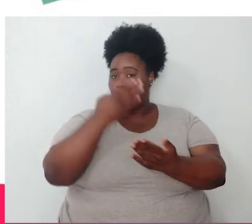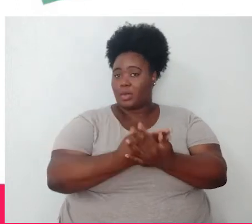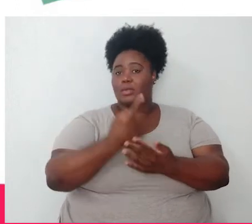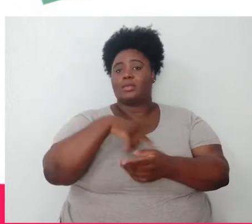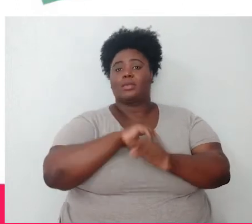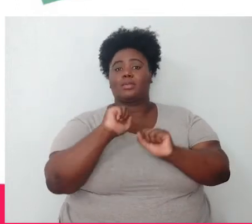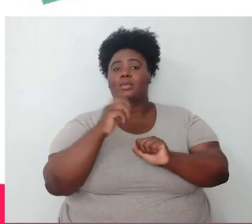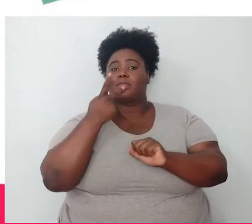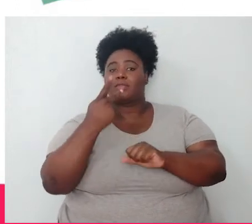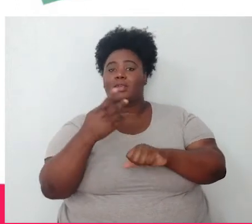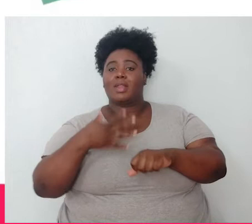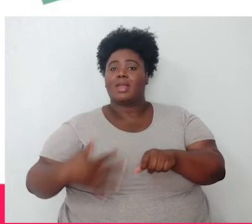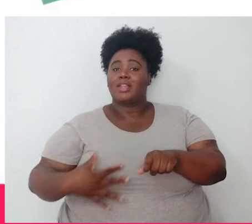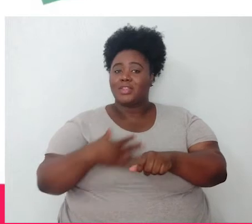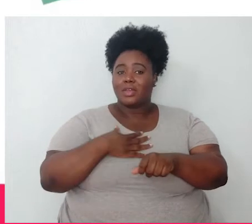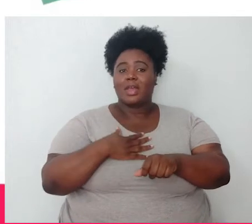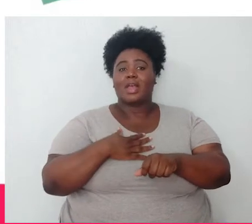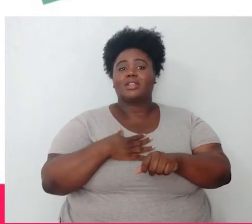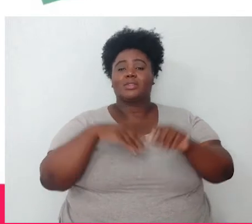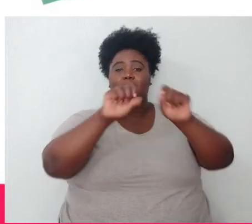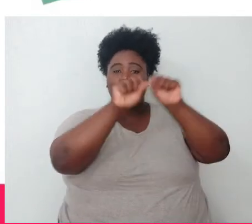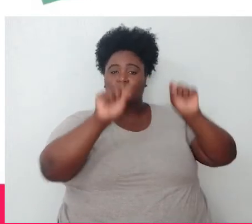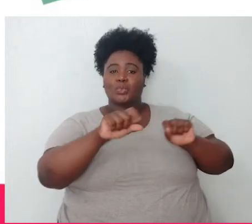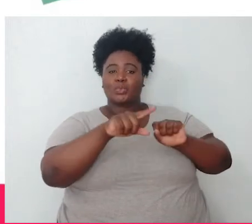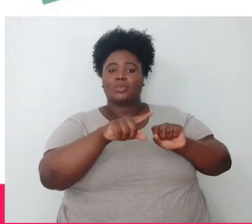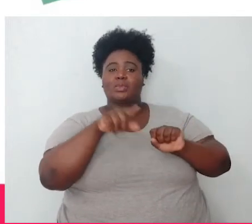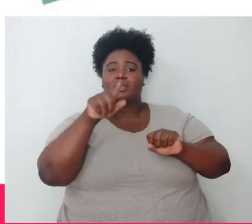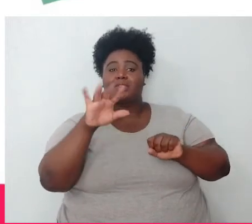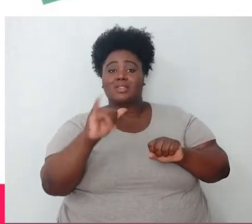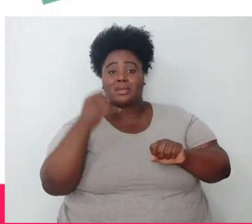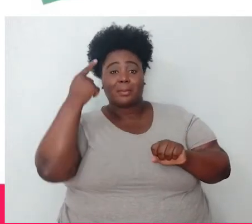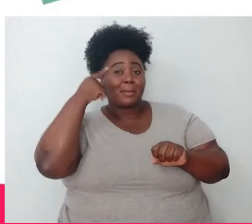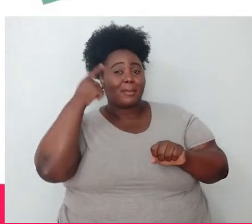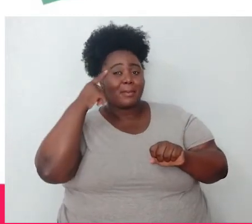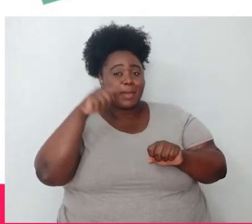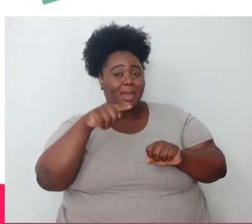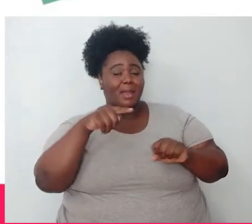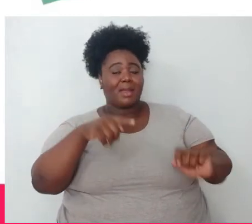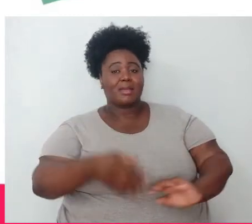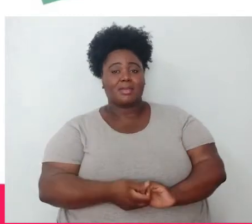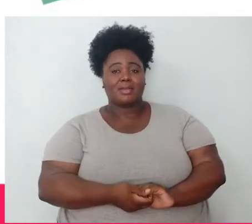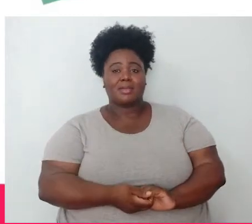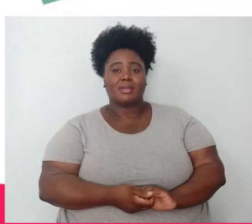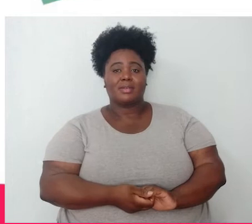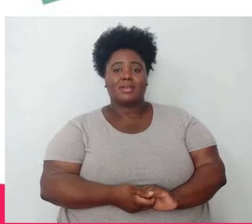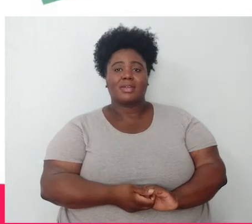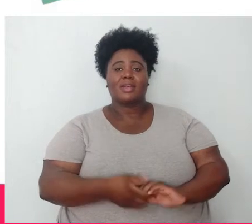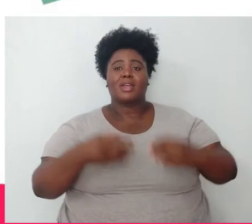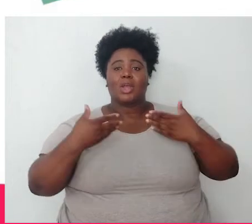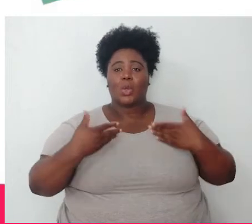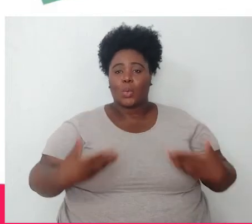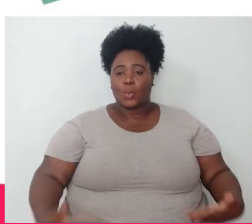pode falar bastante do racismo estrutural. Se você parar para pensar que aquele vestido